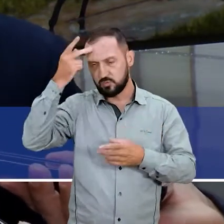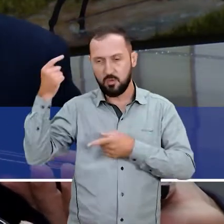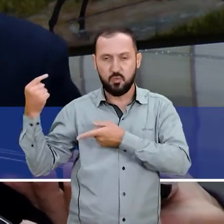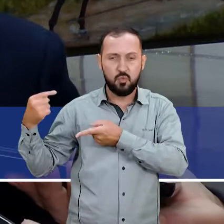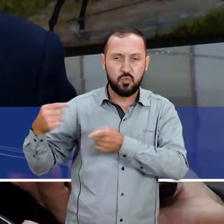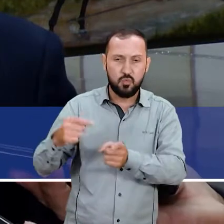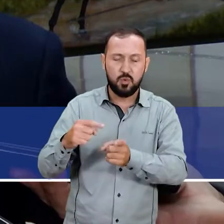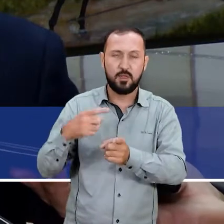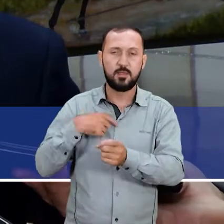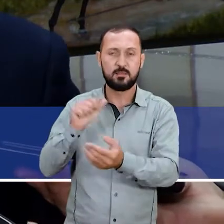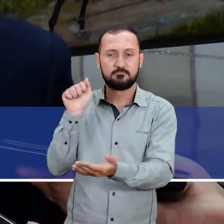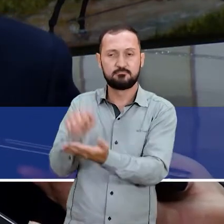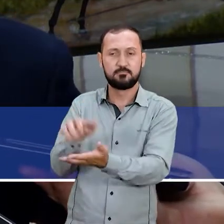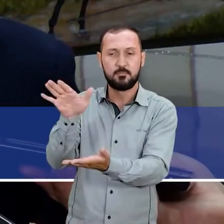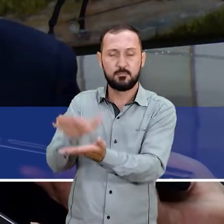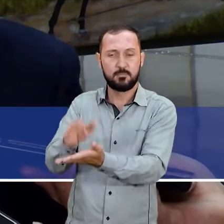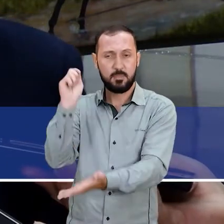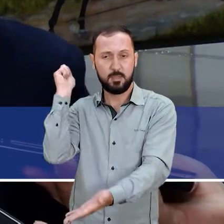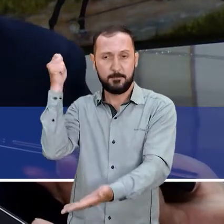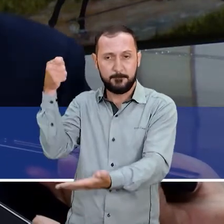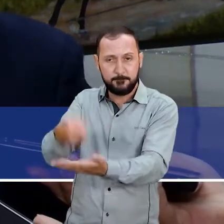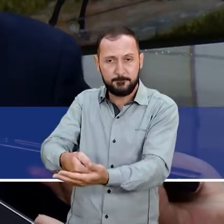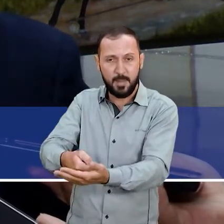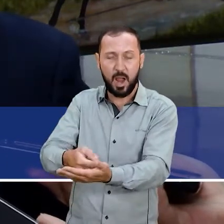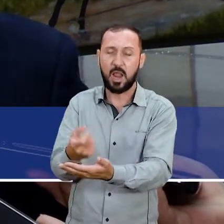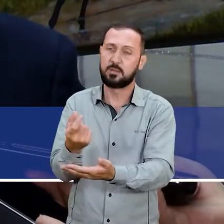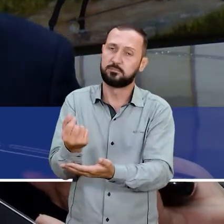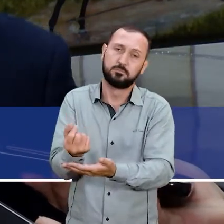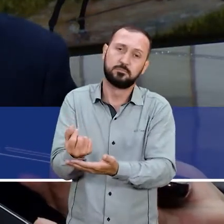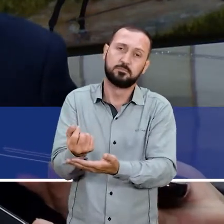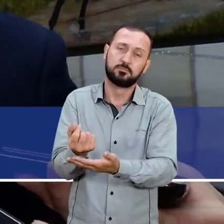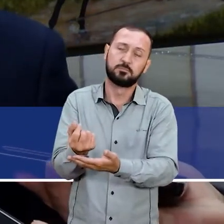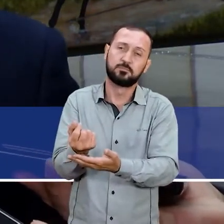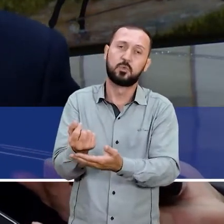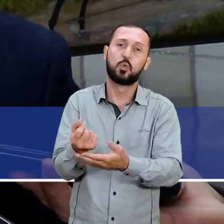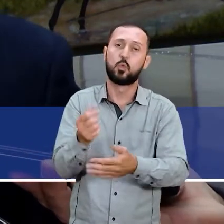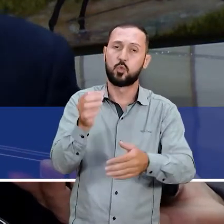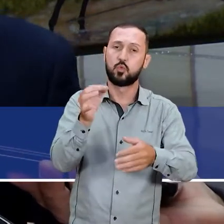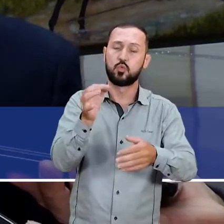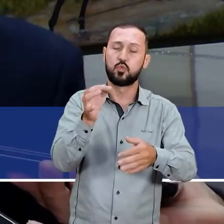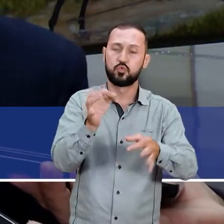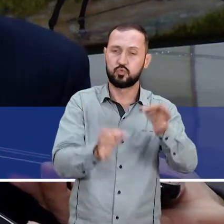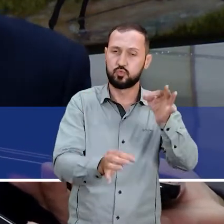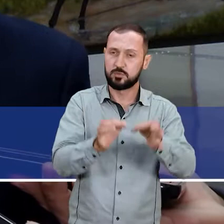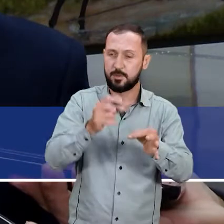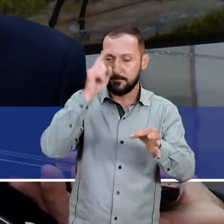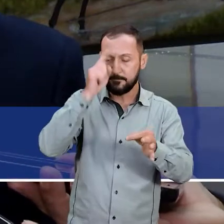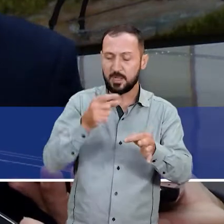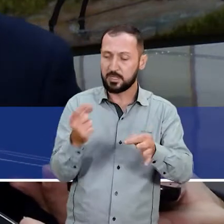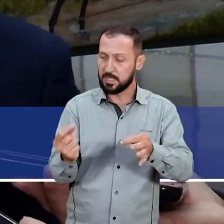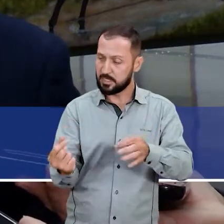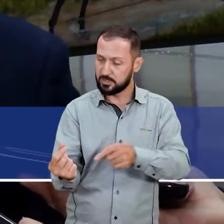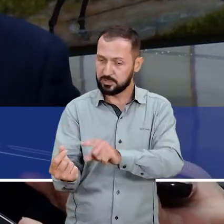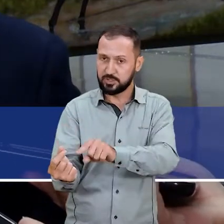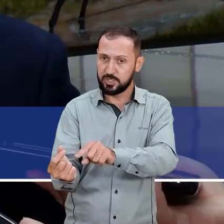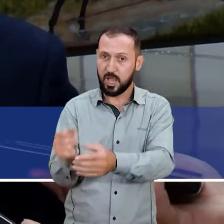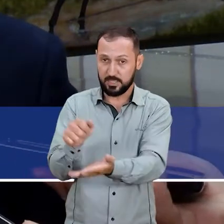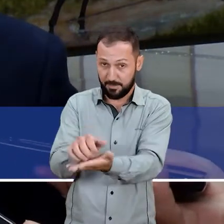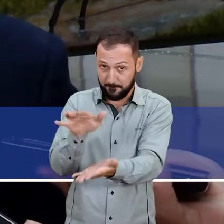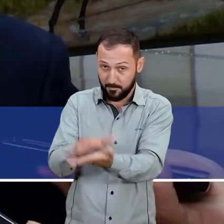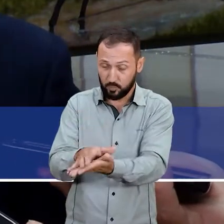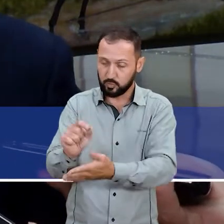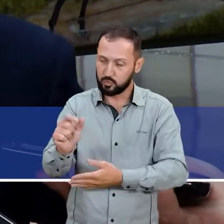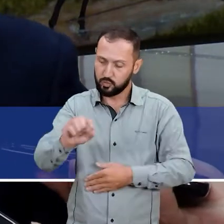o agressor tem uma penalidade financeira, o juiz pode determinar que essa